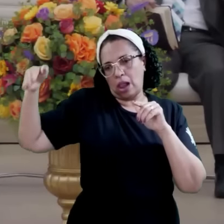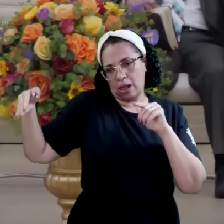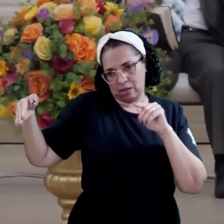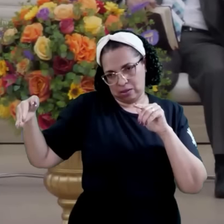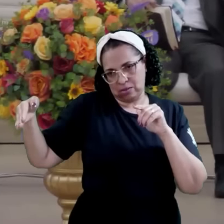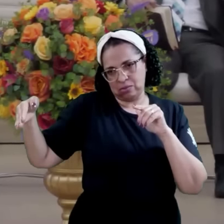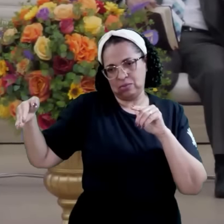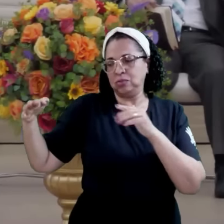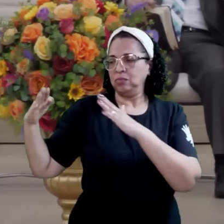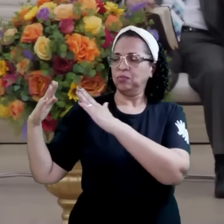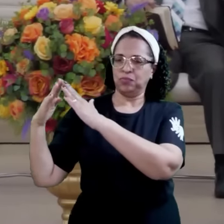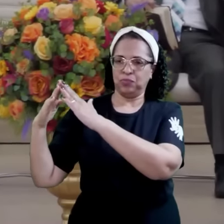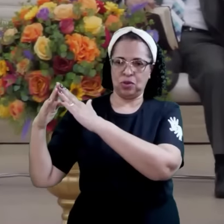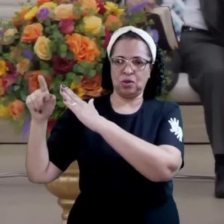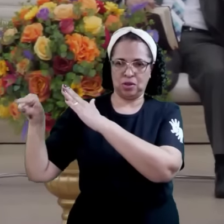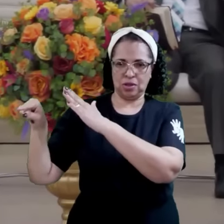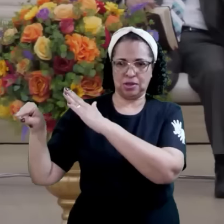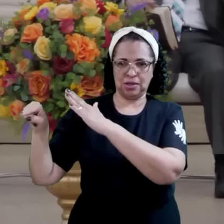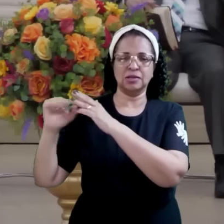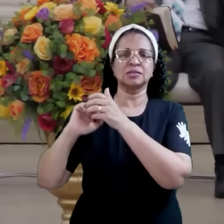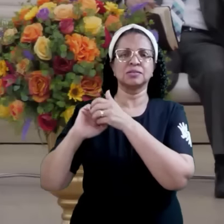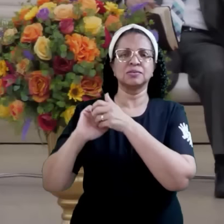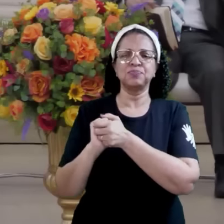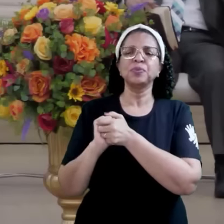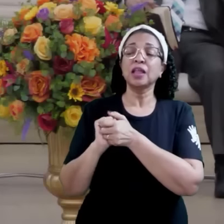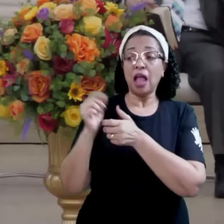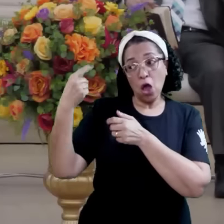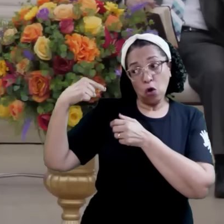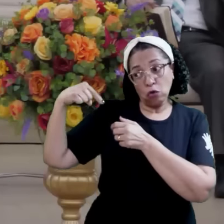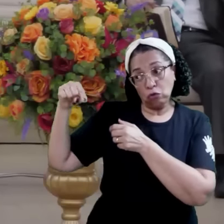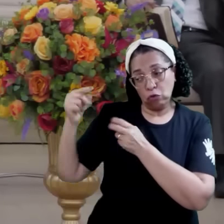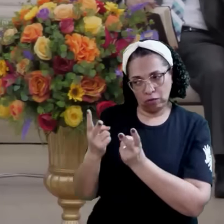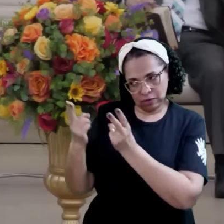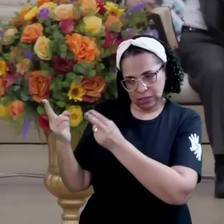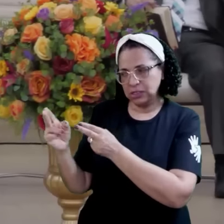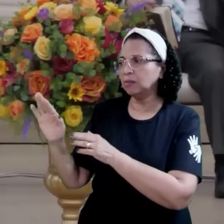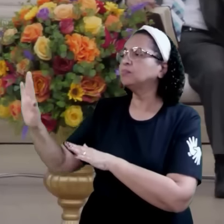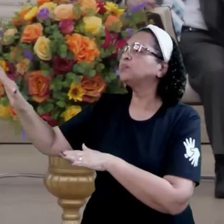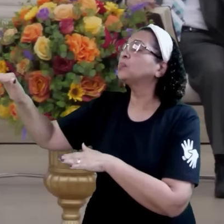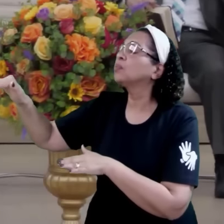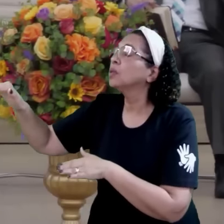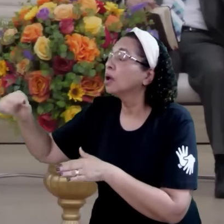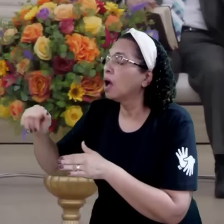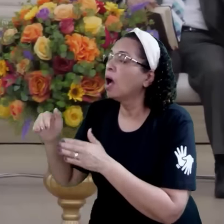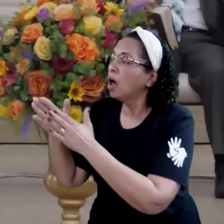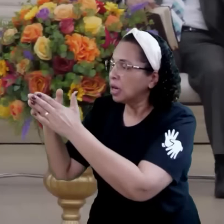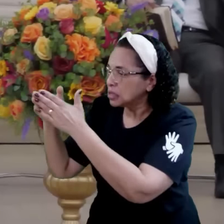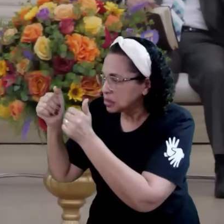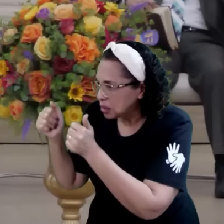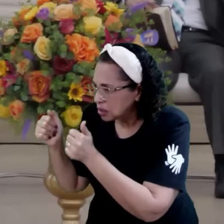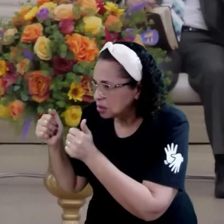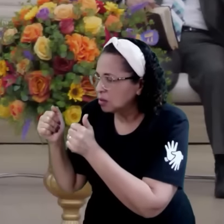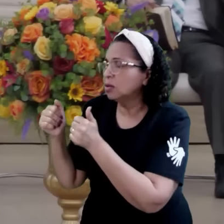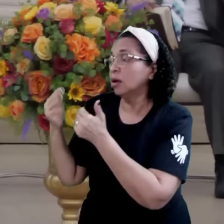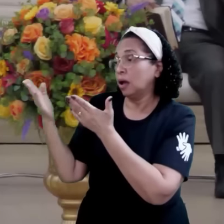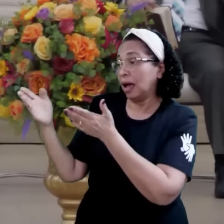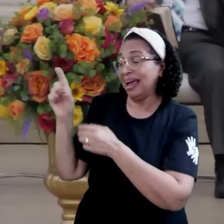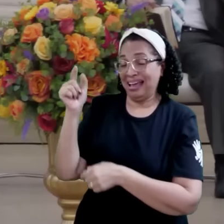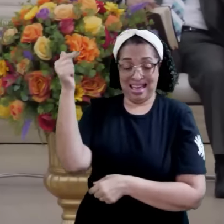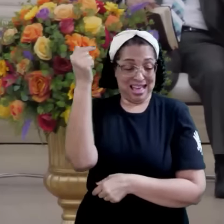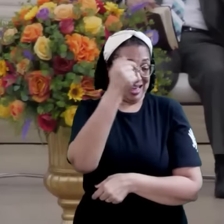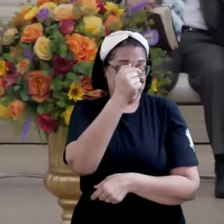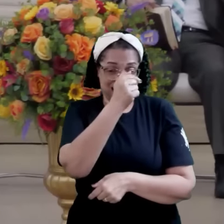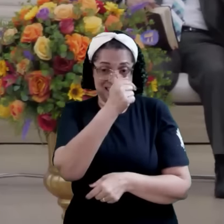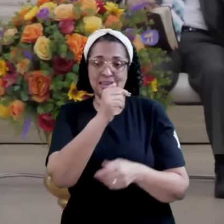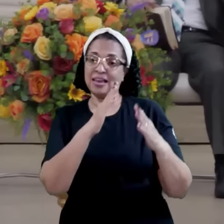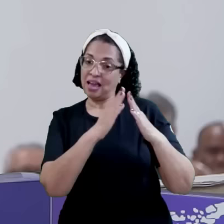falar com a moça aqui senhora Dá licença Estamos aqui na igreja e quero dizer que se alguma coisa atrapalhar a senhora só pode falar viu ela falou mas o que por